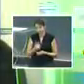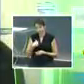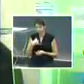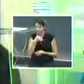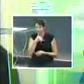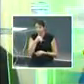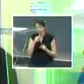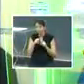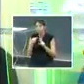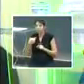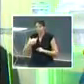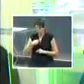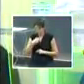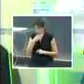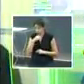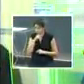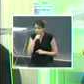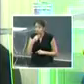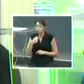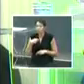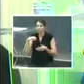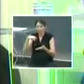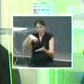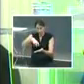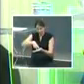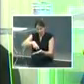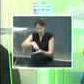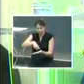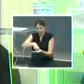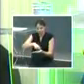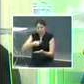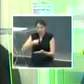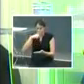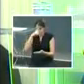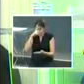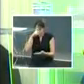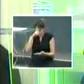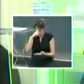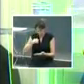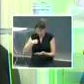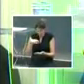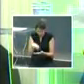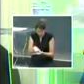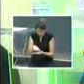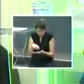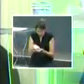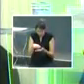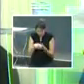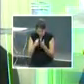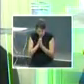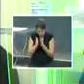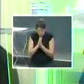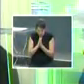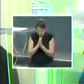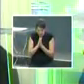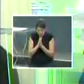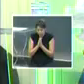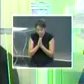hospital. E eu vou te falar algo para te confortar. Deus, ele só